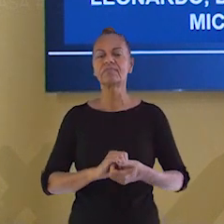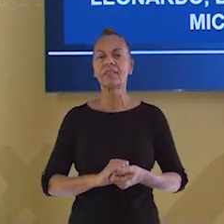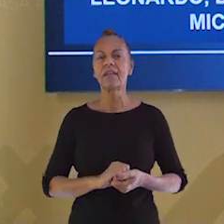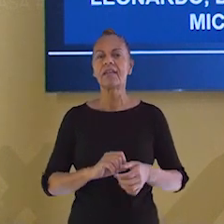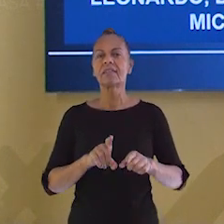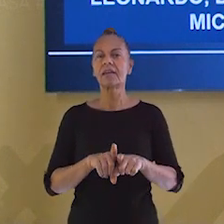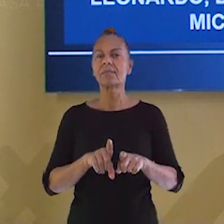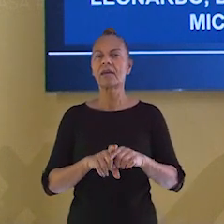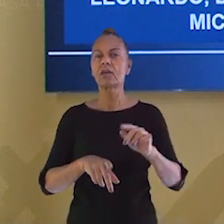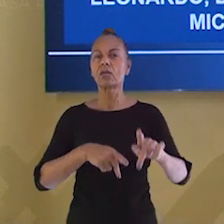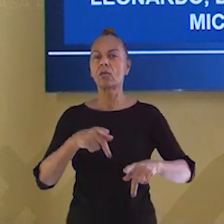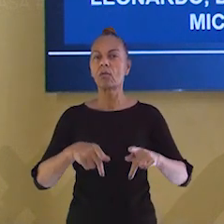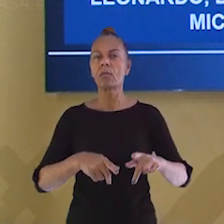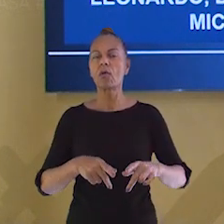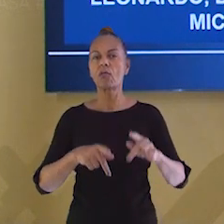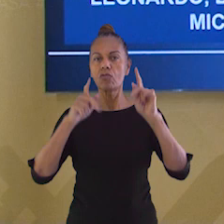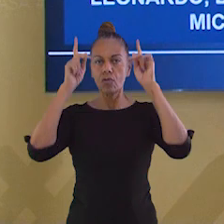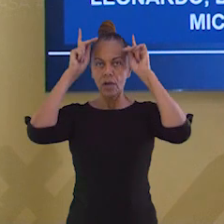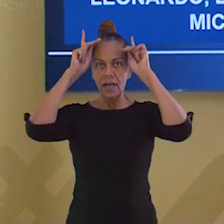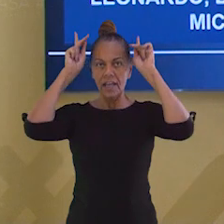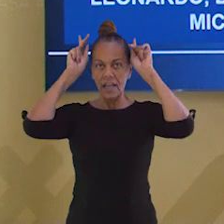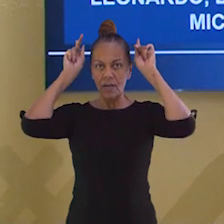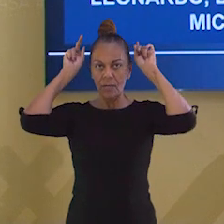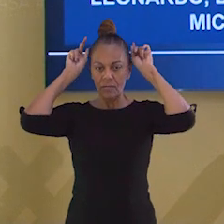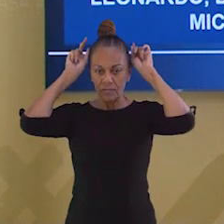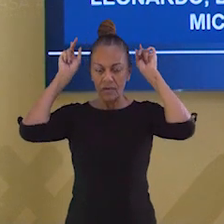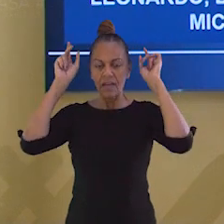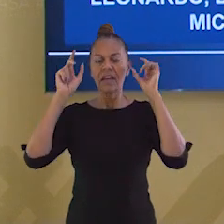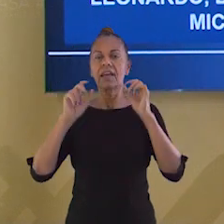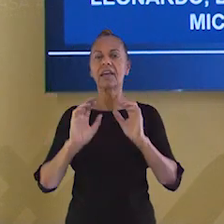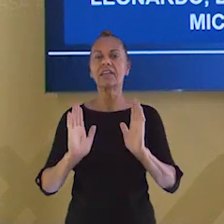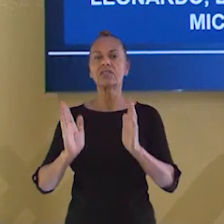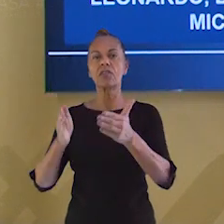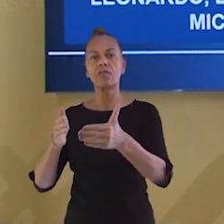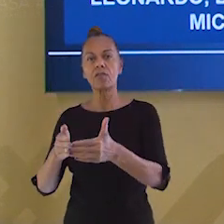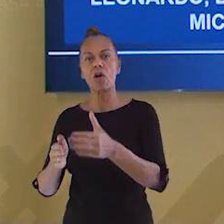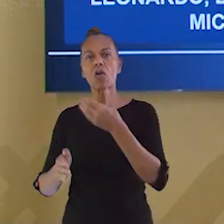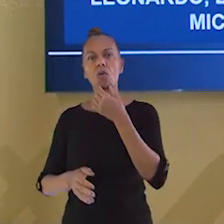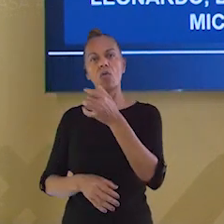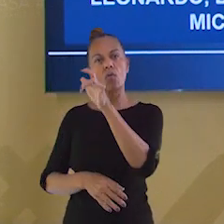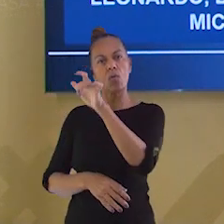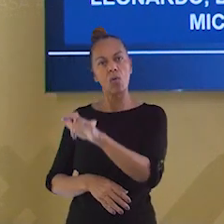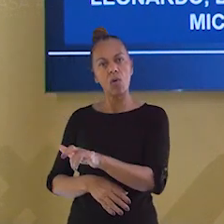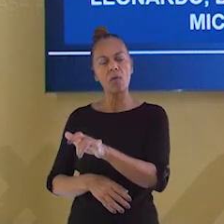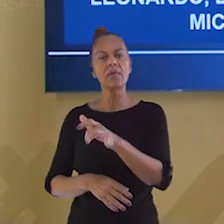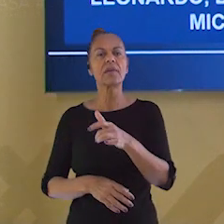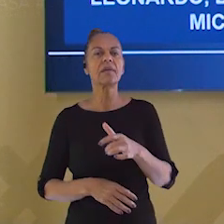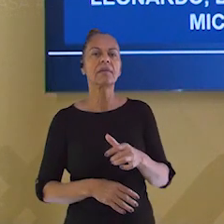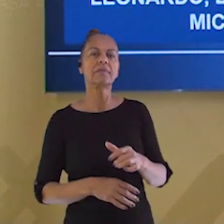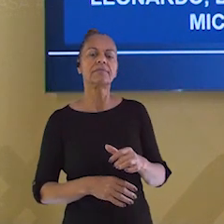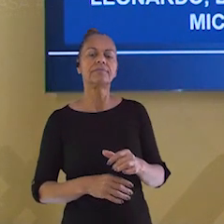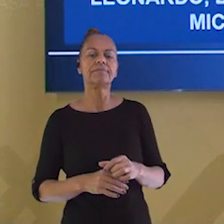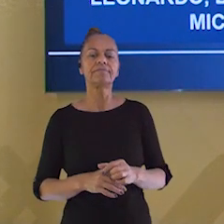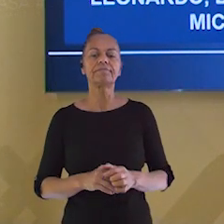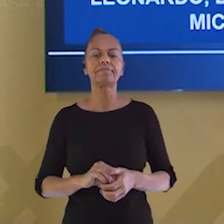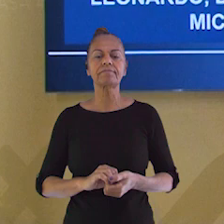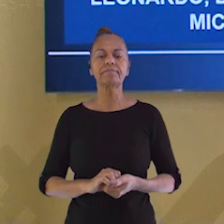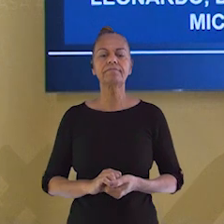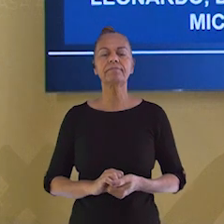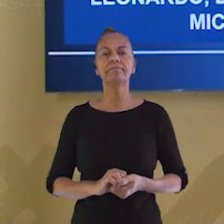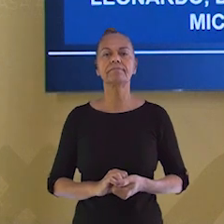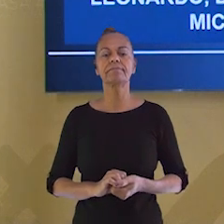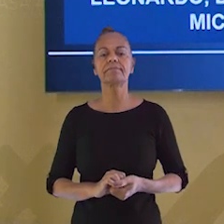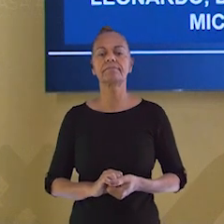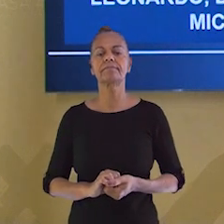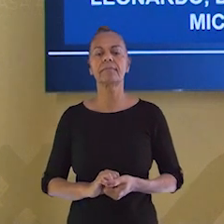os gregos praticavam o antropocentrismo, foco no homem, enquanto a Igreja praticava o